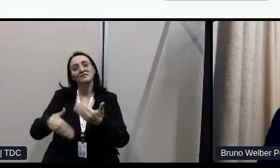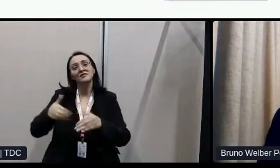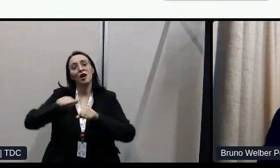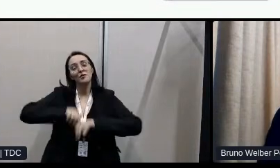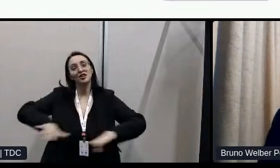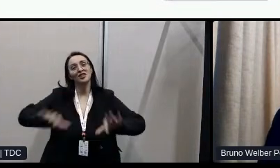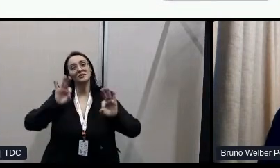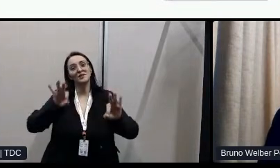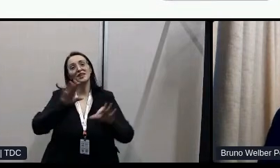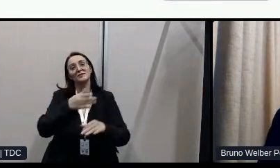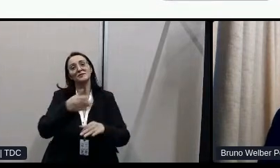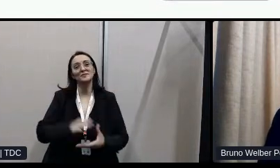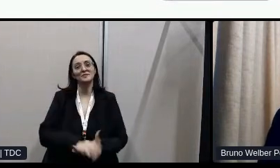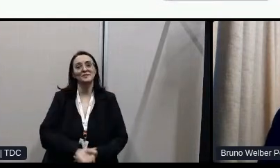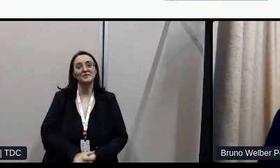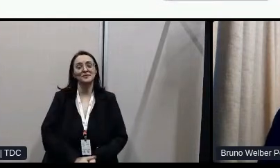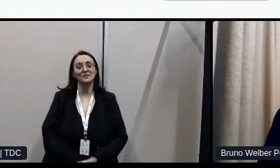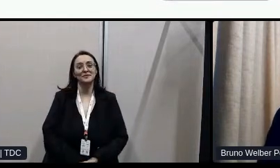elas, né.